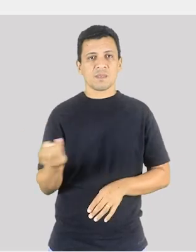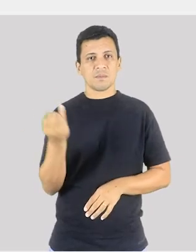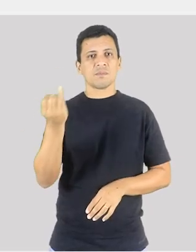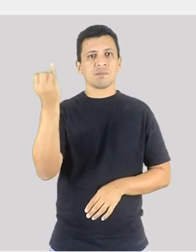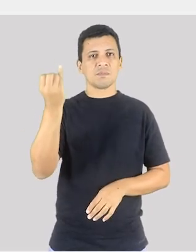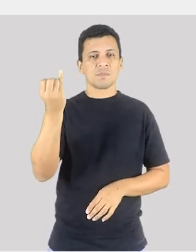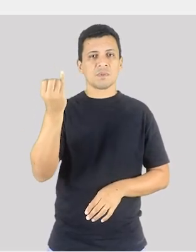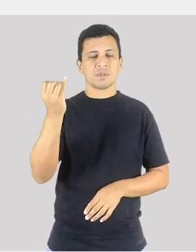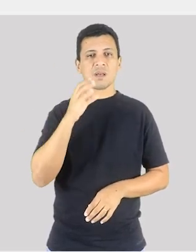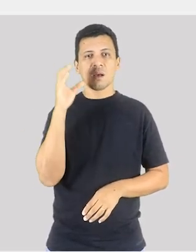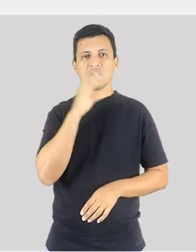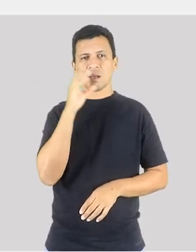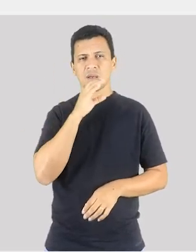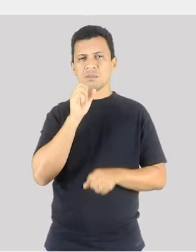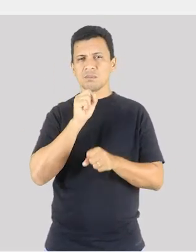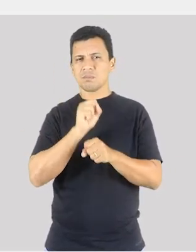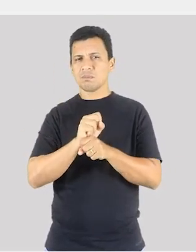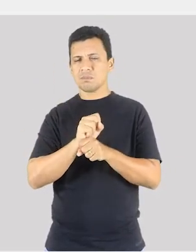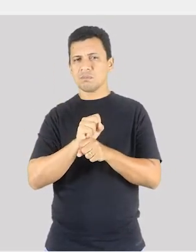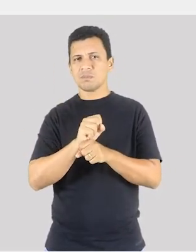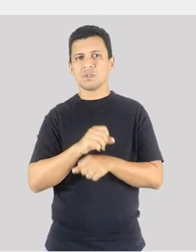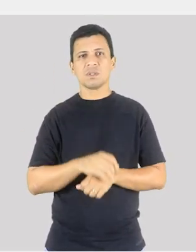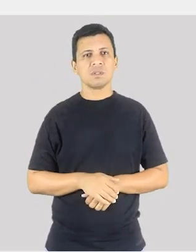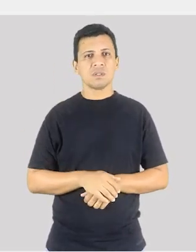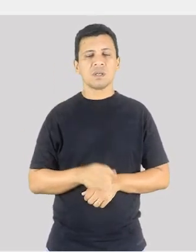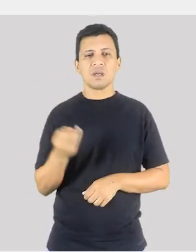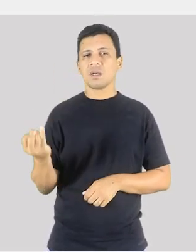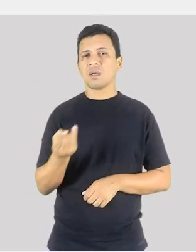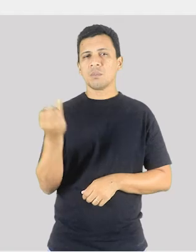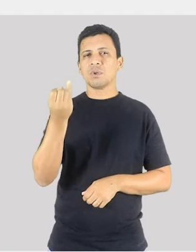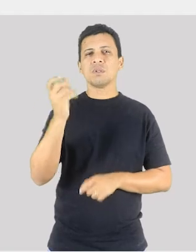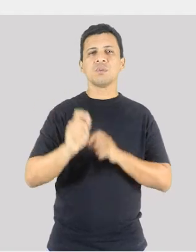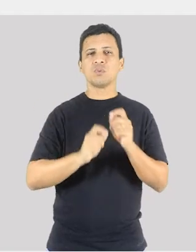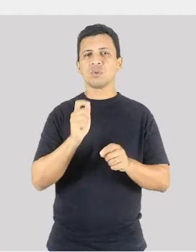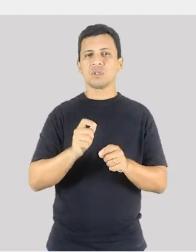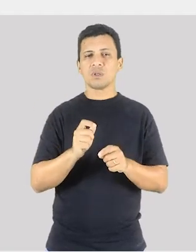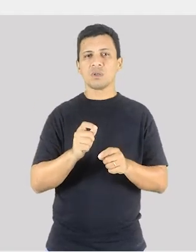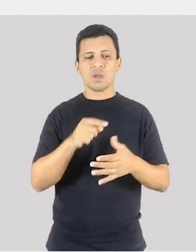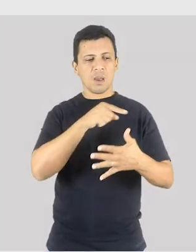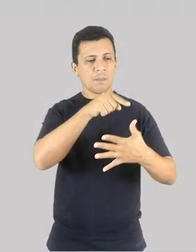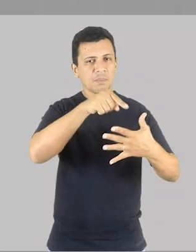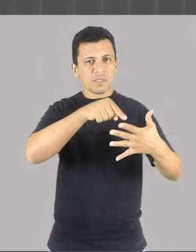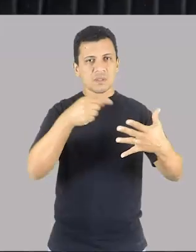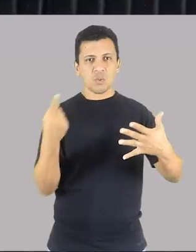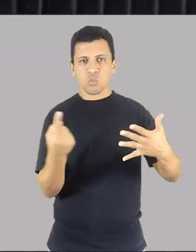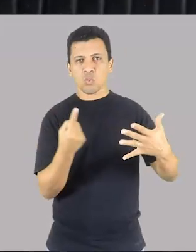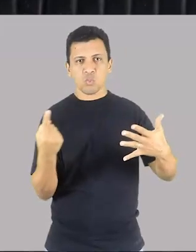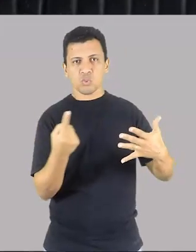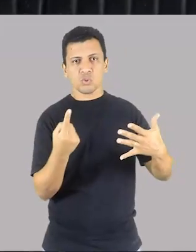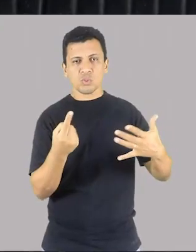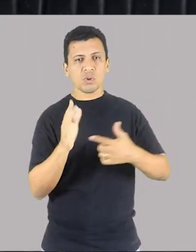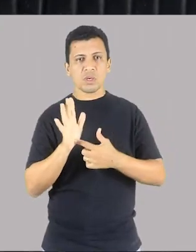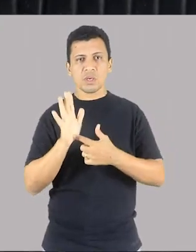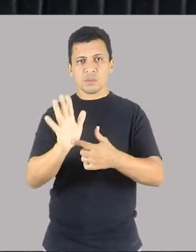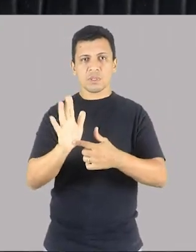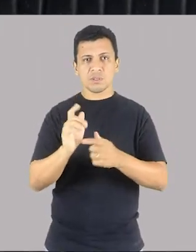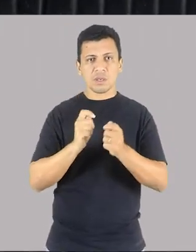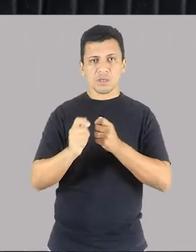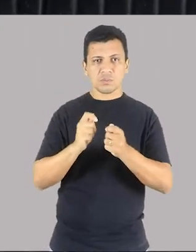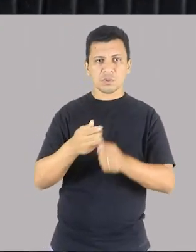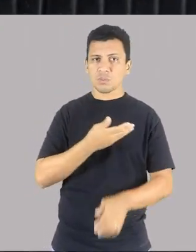administração pública deve observá-los, perfeito? Vamos então iniciar pela legalidade esse estudo. A legalidade,